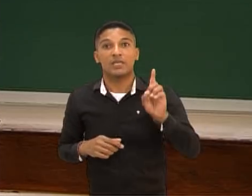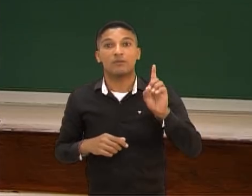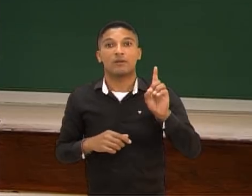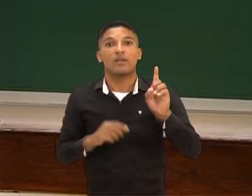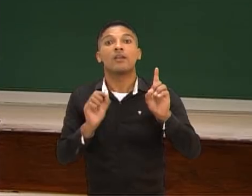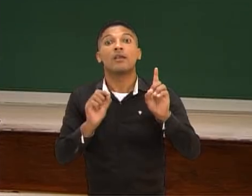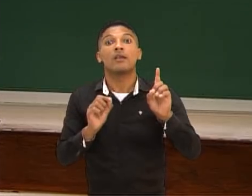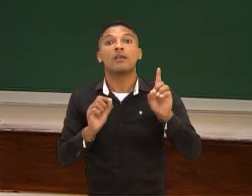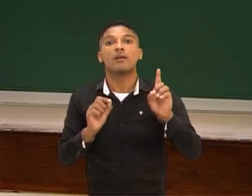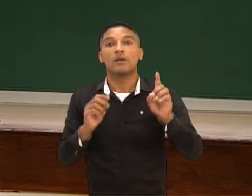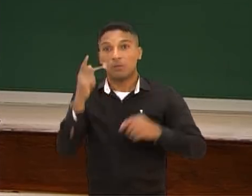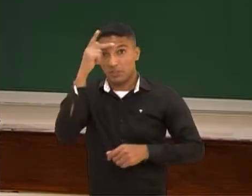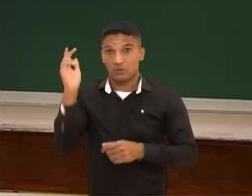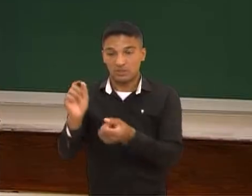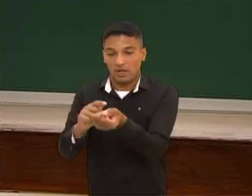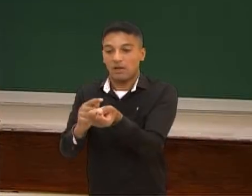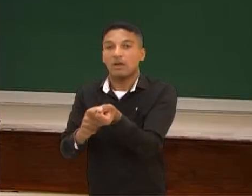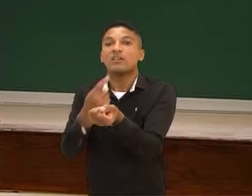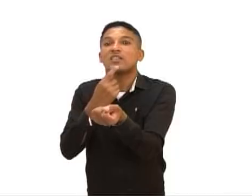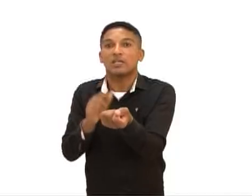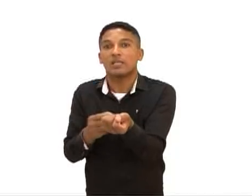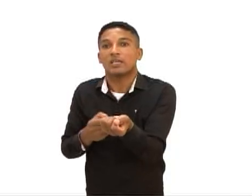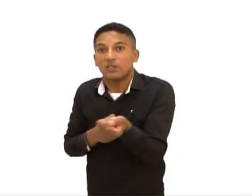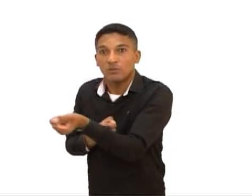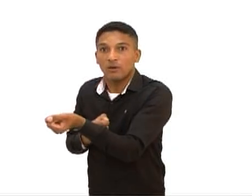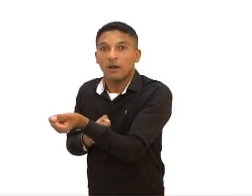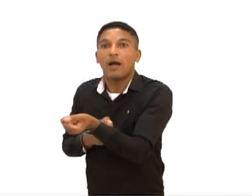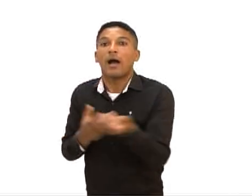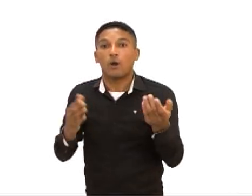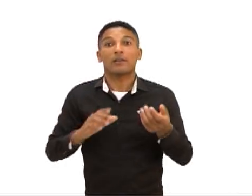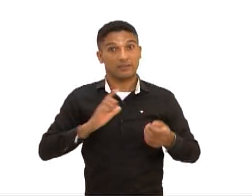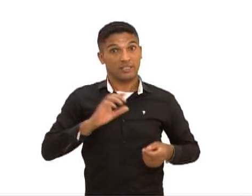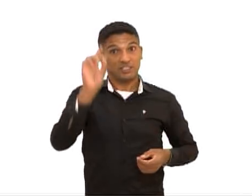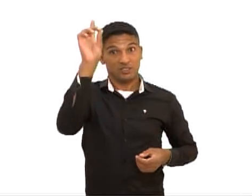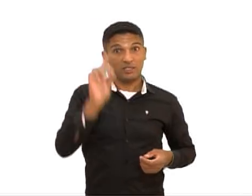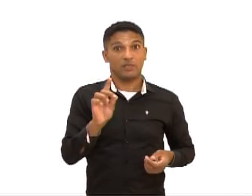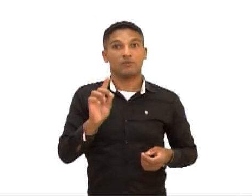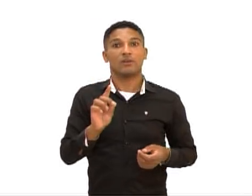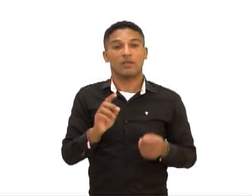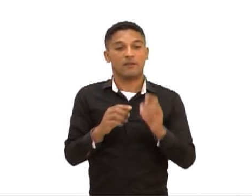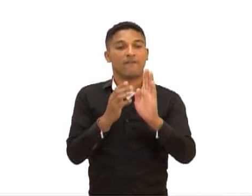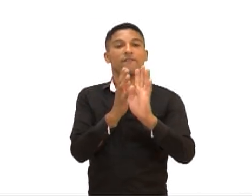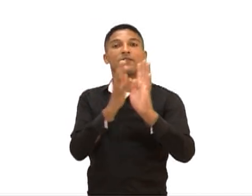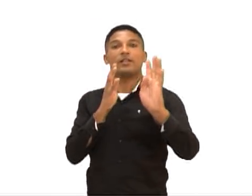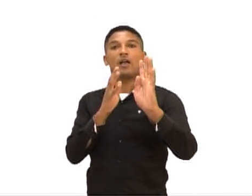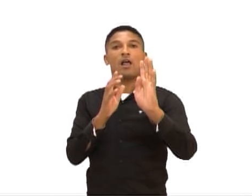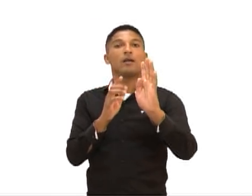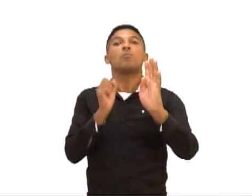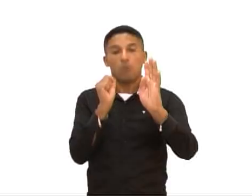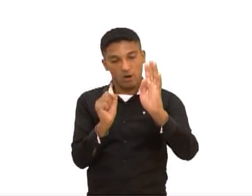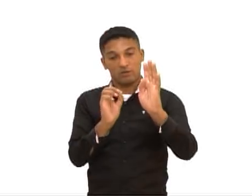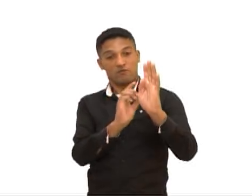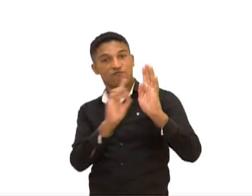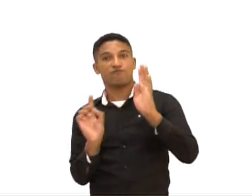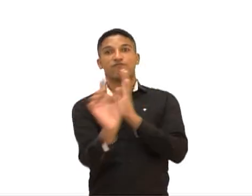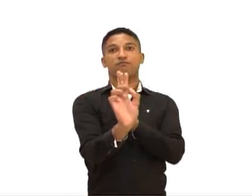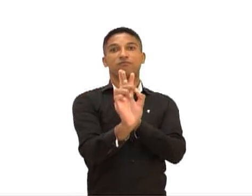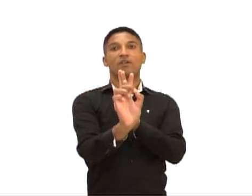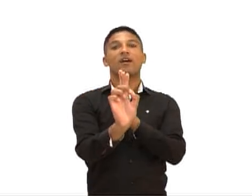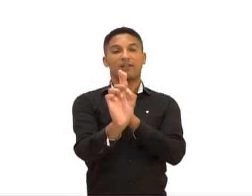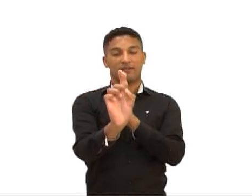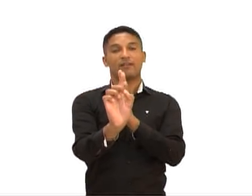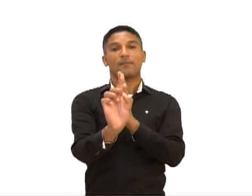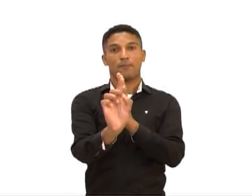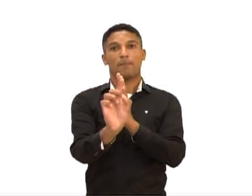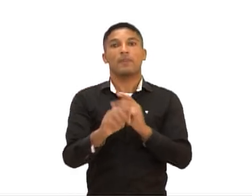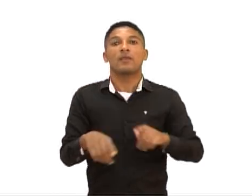direito assegurado para eles aqui, certo? Na nossa legislação. E, por fim, em alguns concursos públicos, o doador pode conseguir